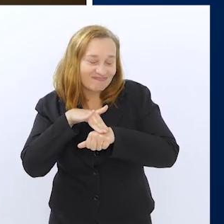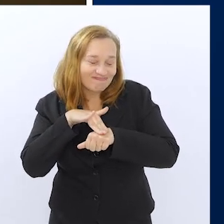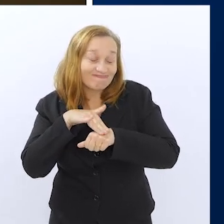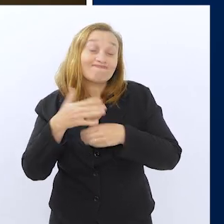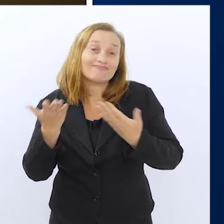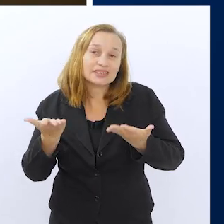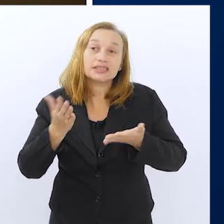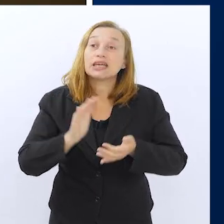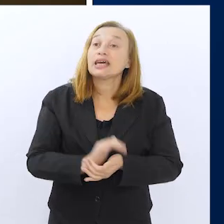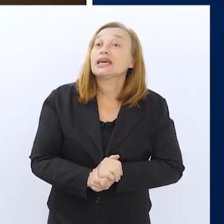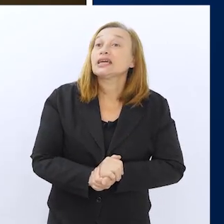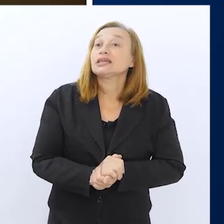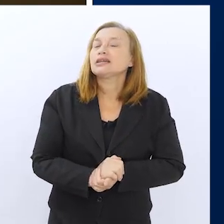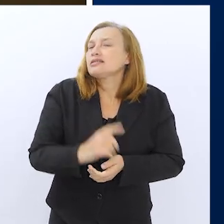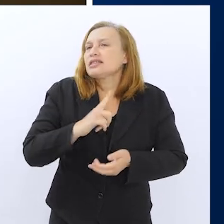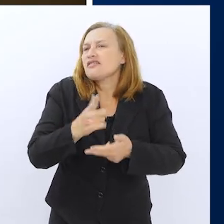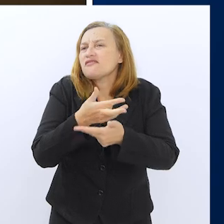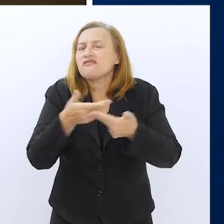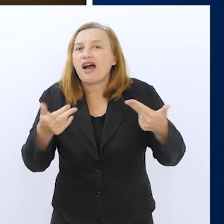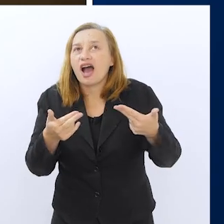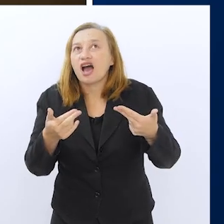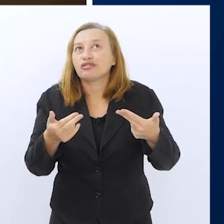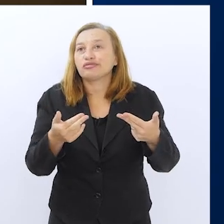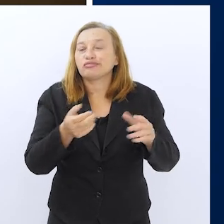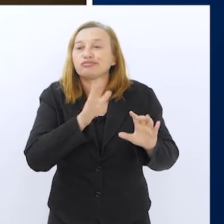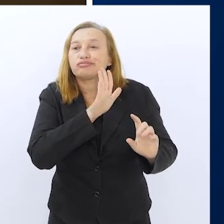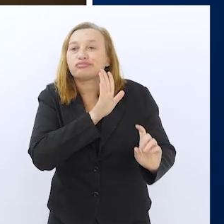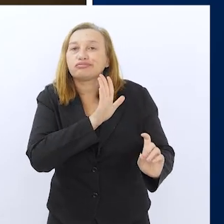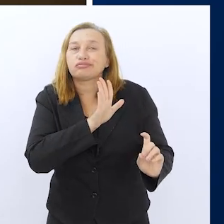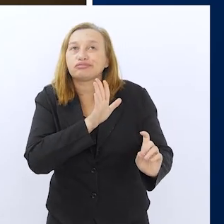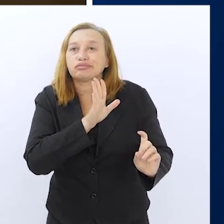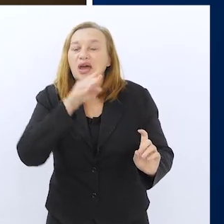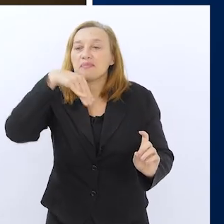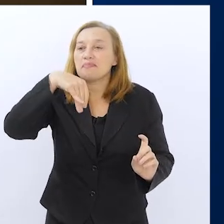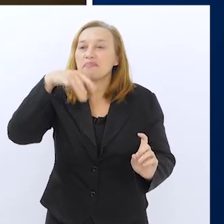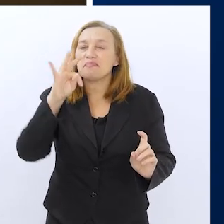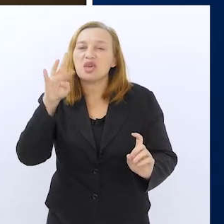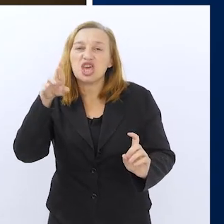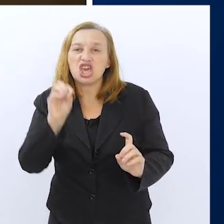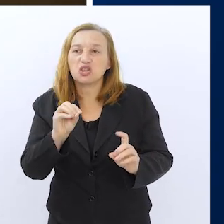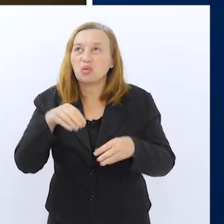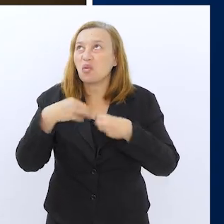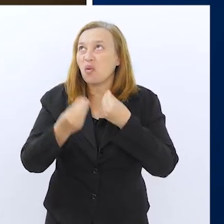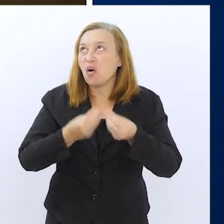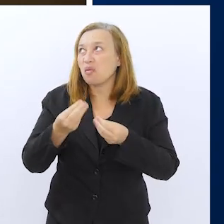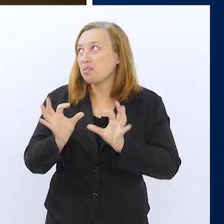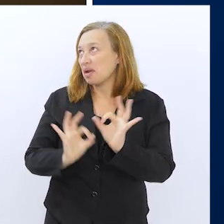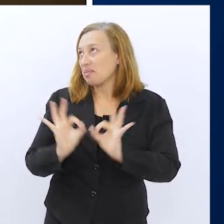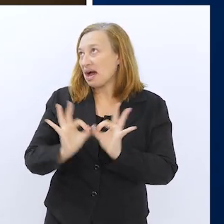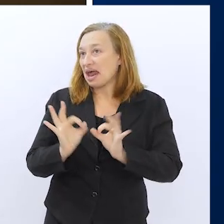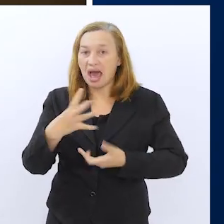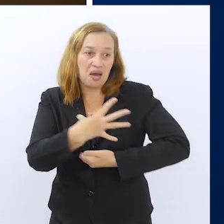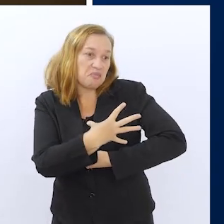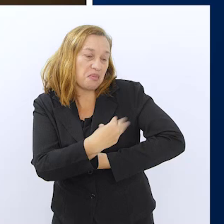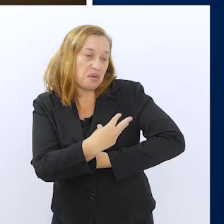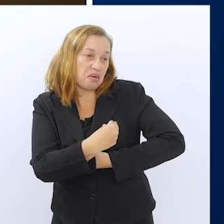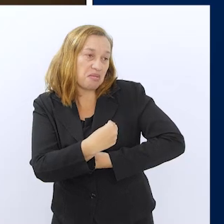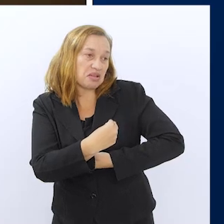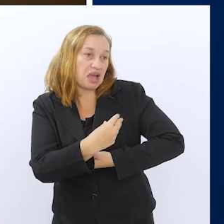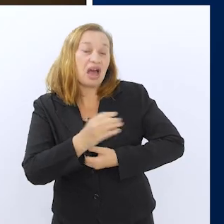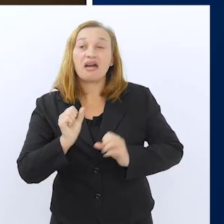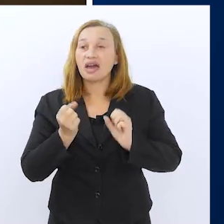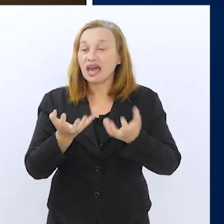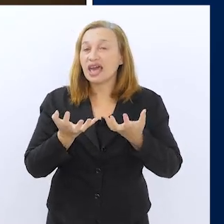conversar sobre, tá? Tem vários mitos, né, que se falam sobre, nossa, como eu posso preparar minha mama? Eu quero